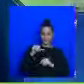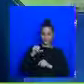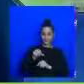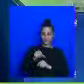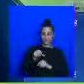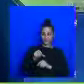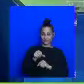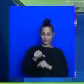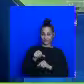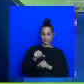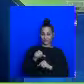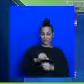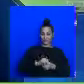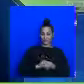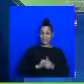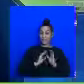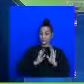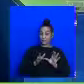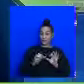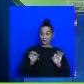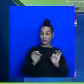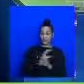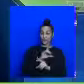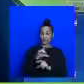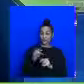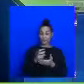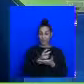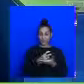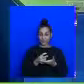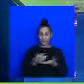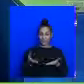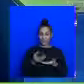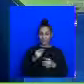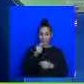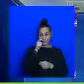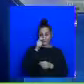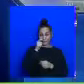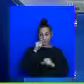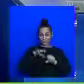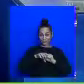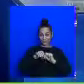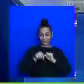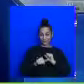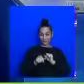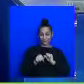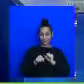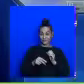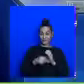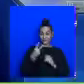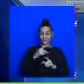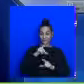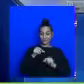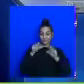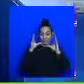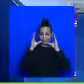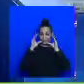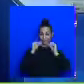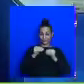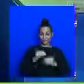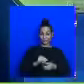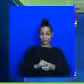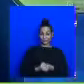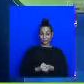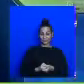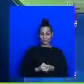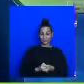9. Já foi realizado o sorteio da quina. Agora você conferindo o Super 7, o segundo sorteio da noite.